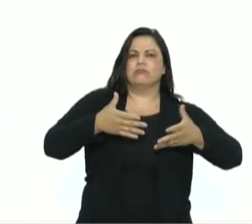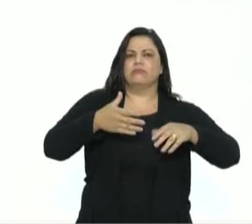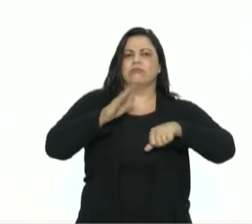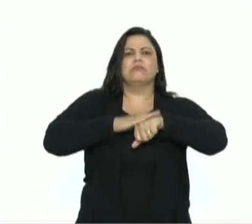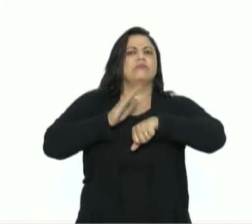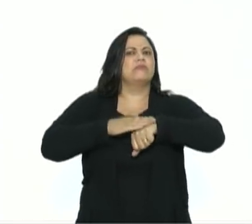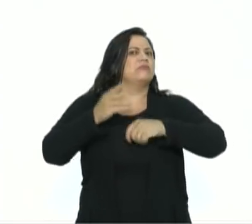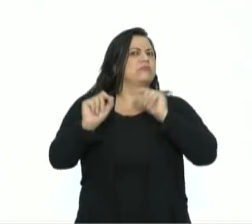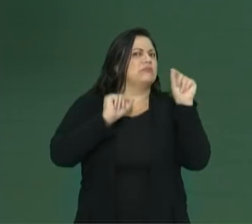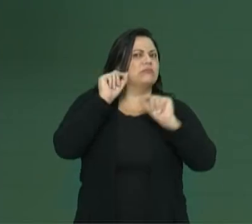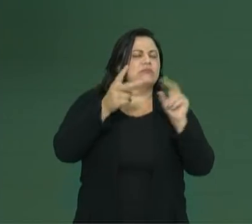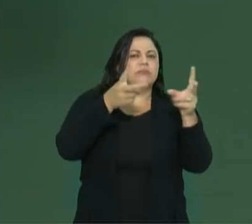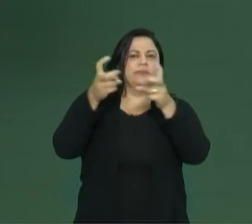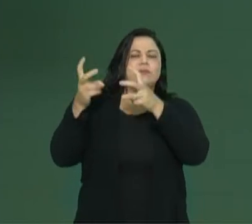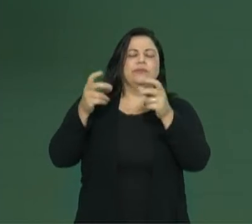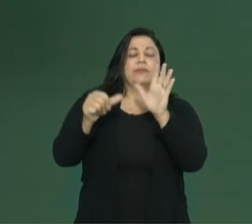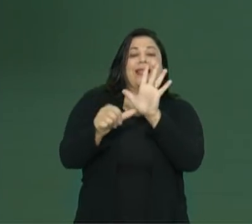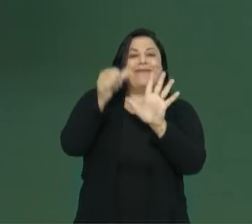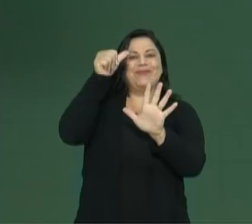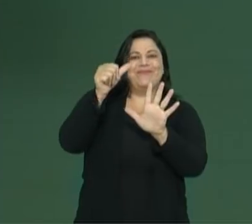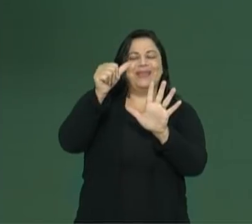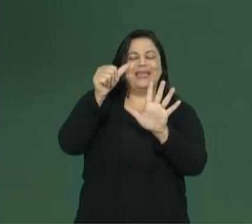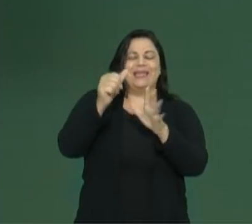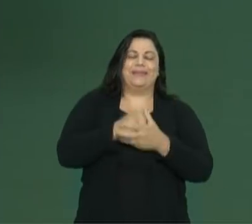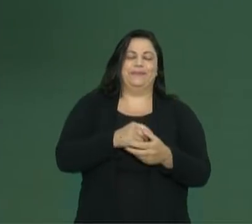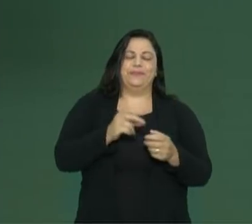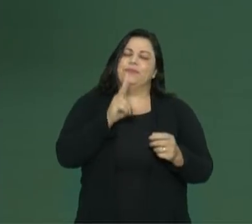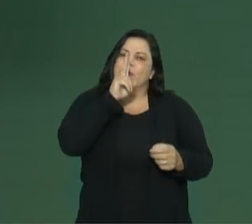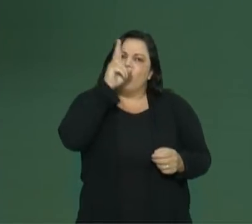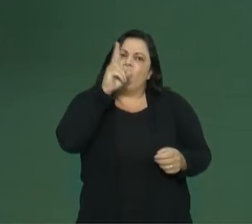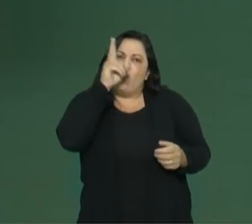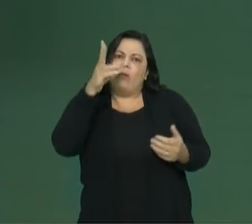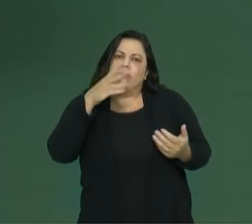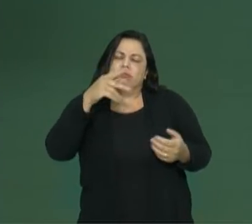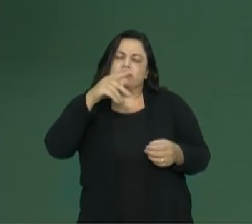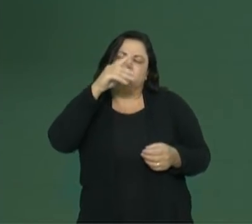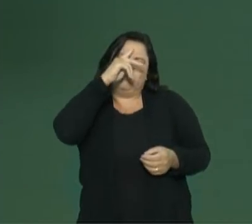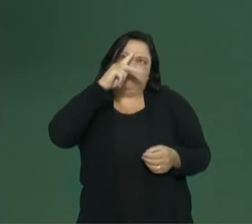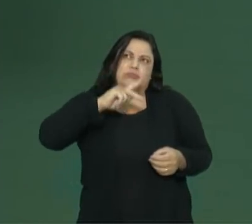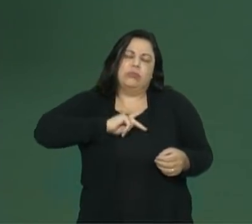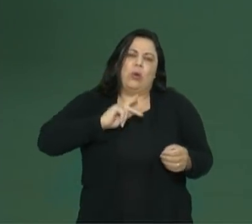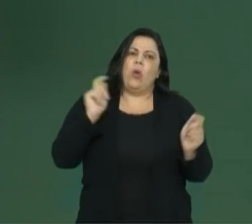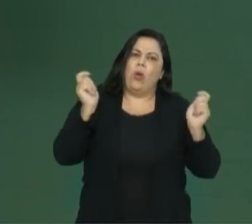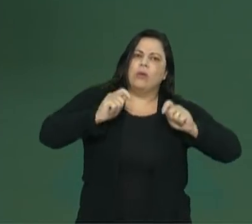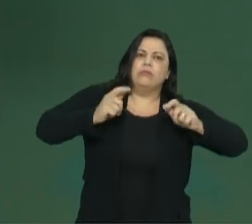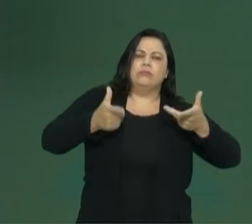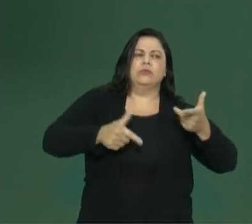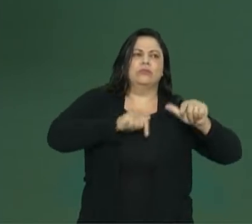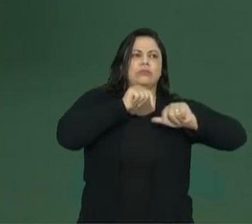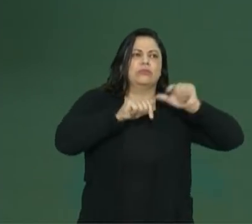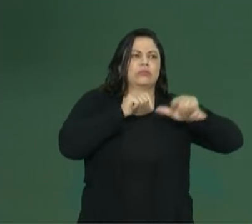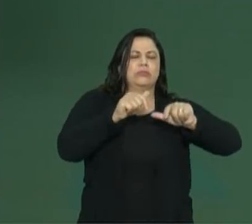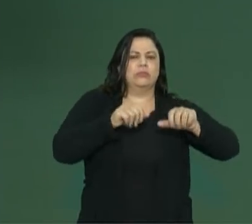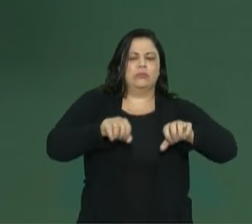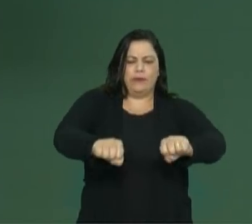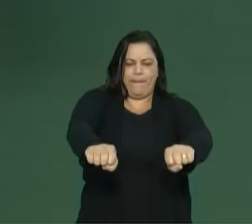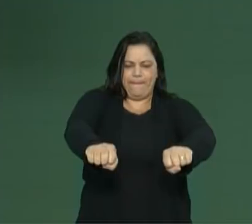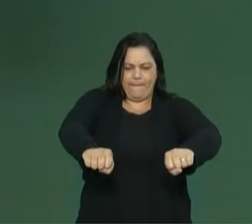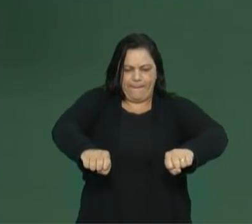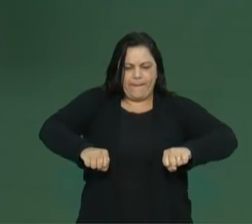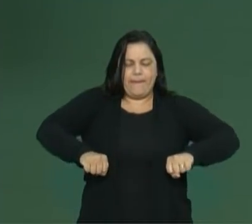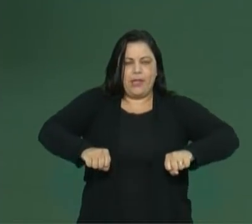você for analisar a primeira força que eu fiz, houve a realização de trabalho? Sim. Por quê? A força que eu fiz arrastou a mesa, ou seja,